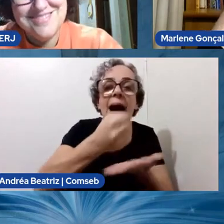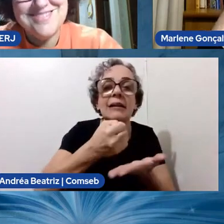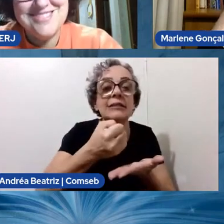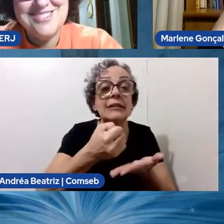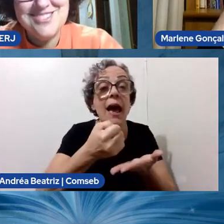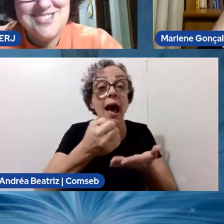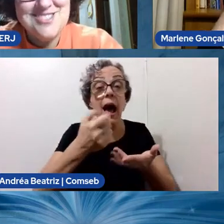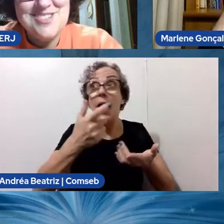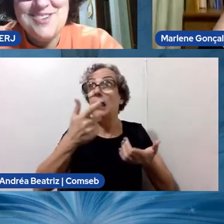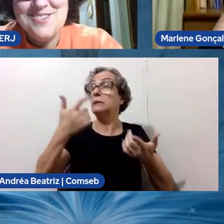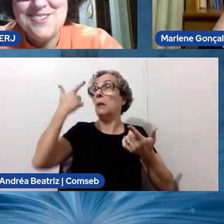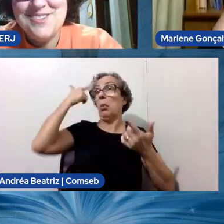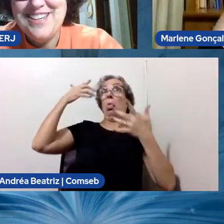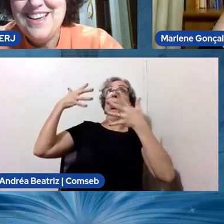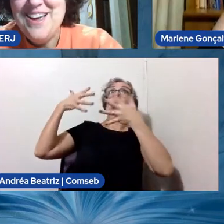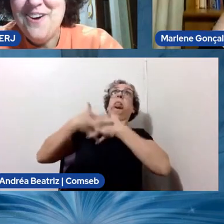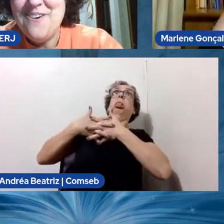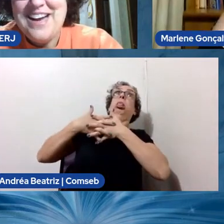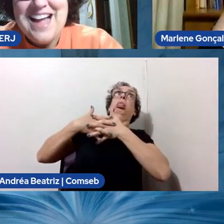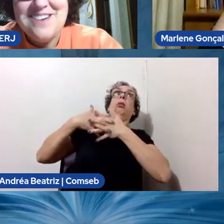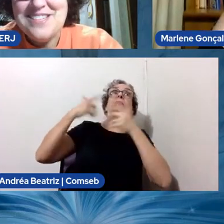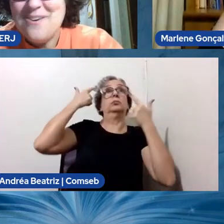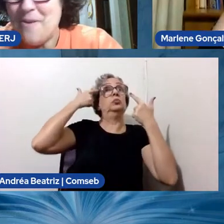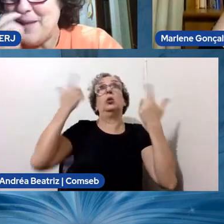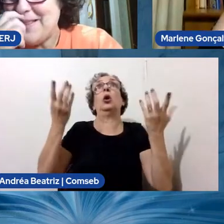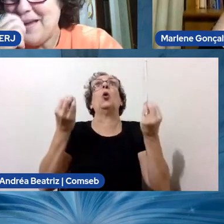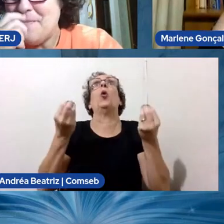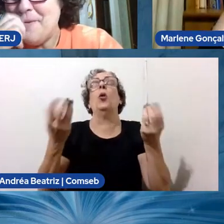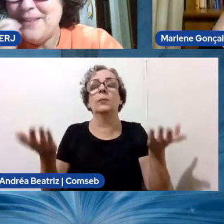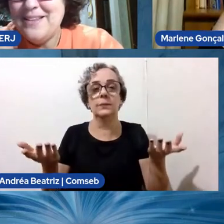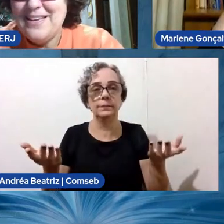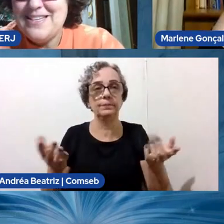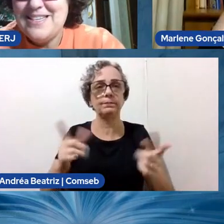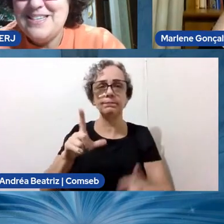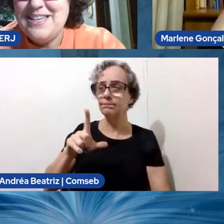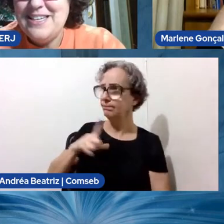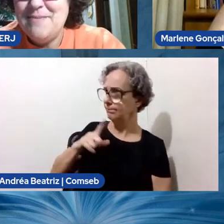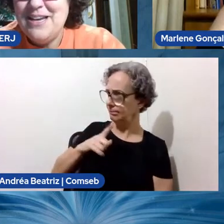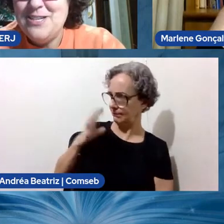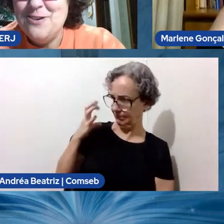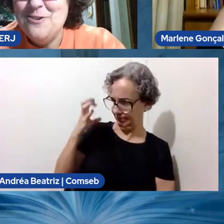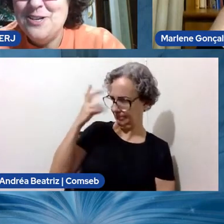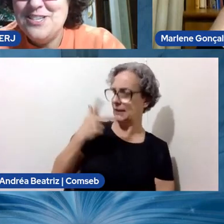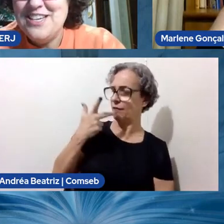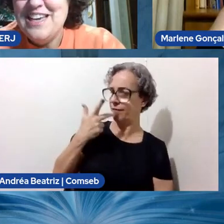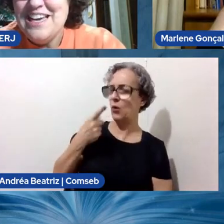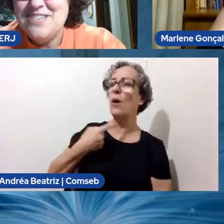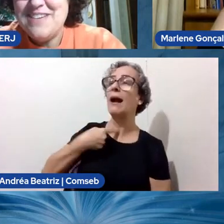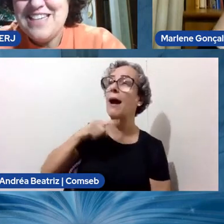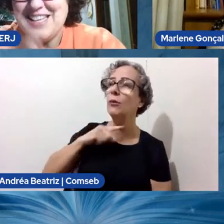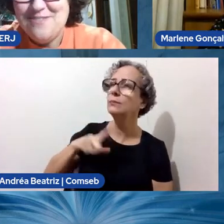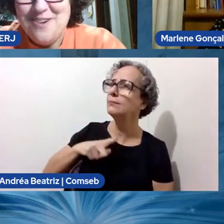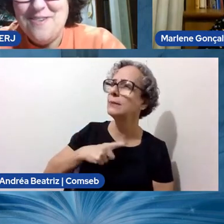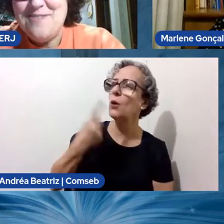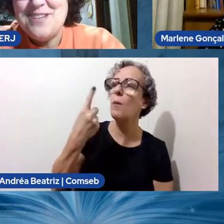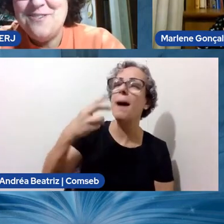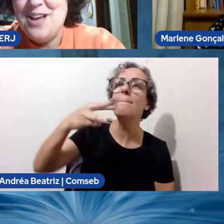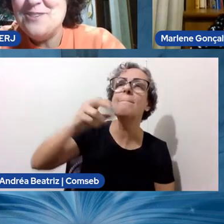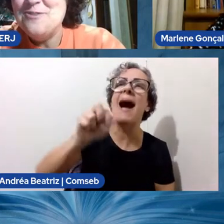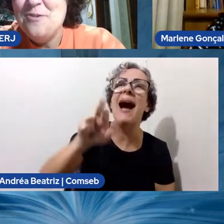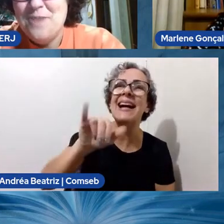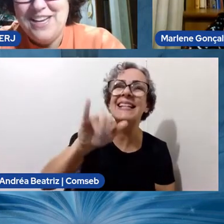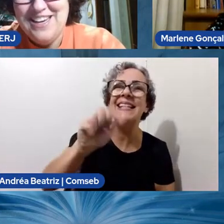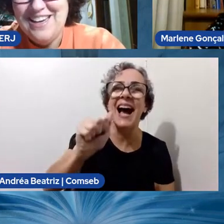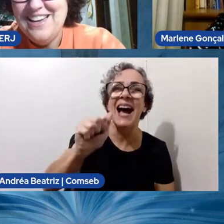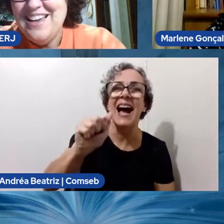meio desorientado. Ô, Carlos, tem um comentário muito interessante aqui da Maria de Lourdes. Isso, por favor. Dessa forma, faz